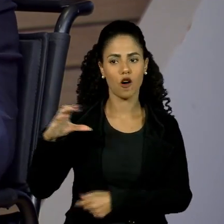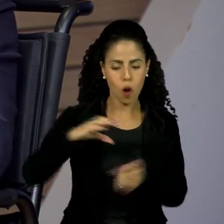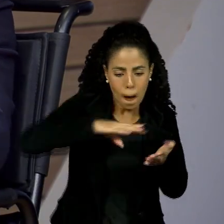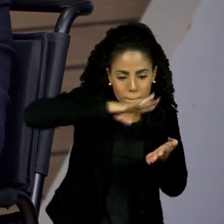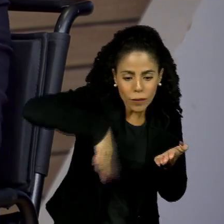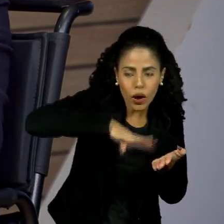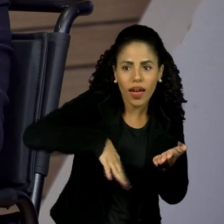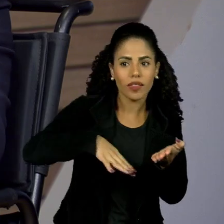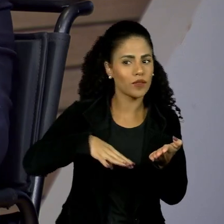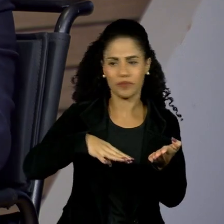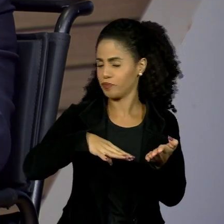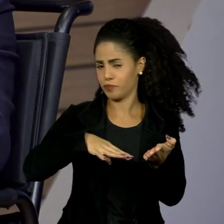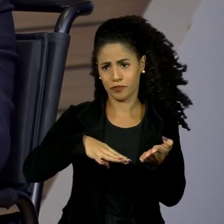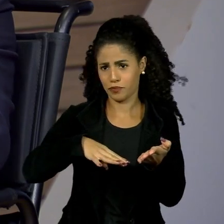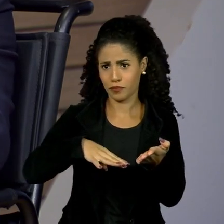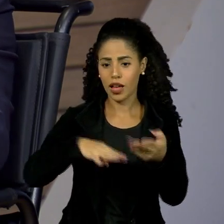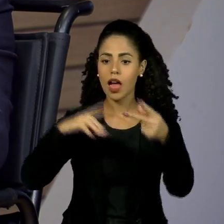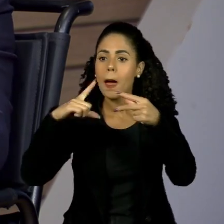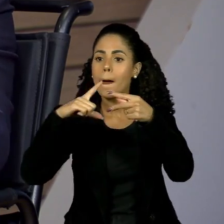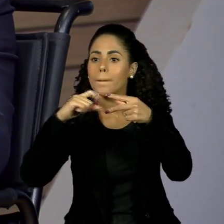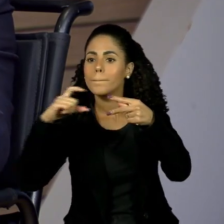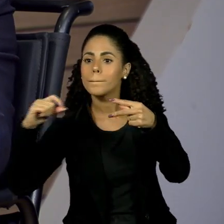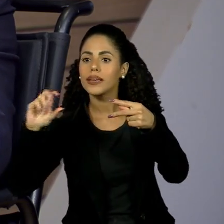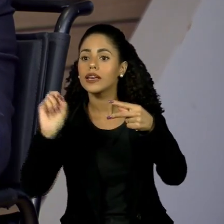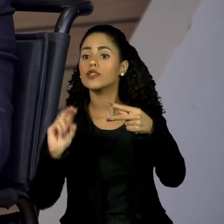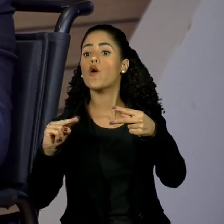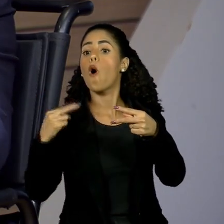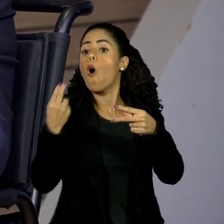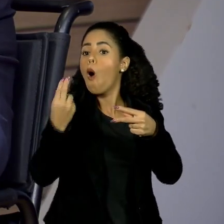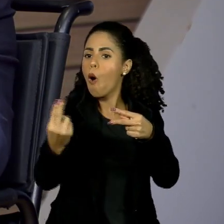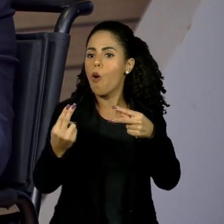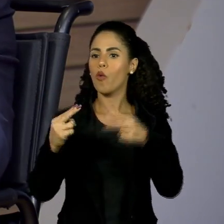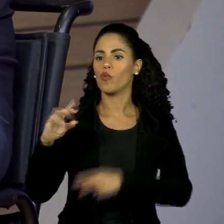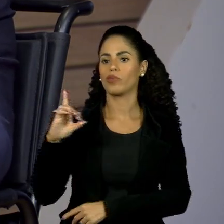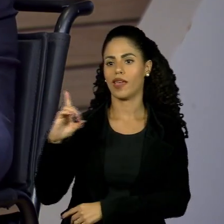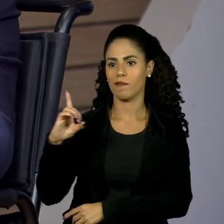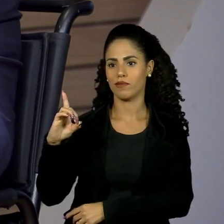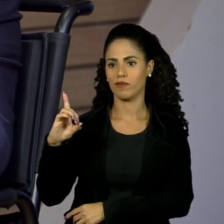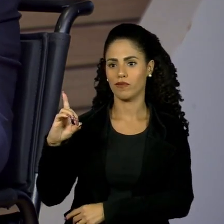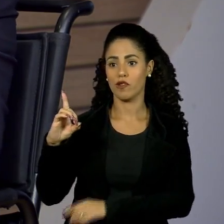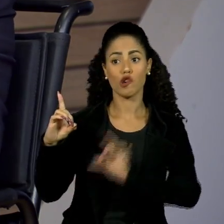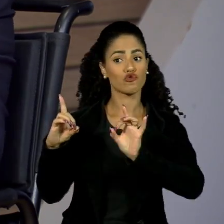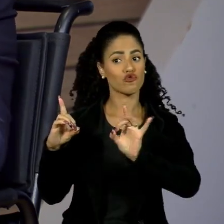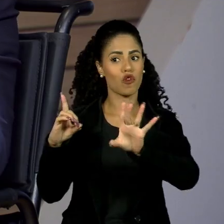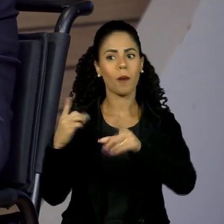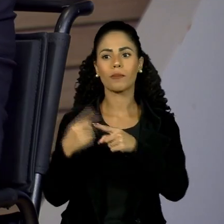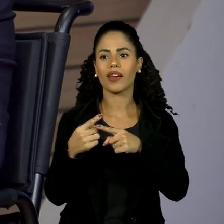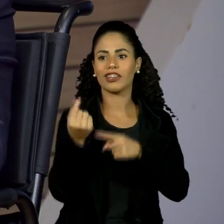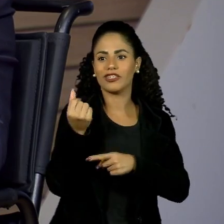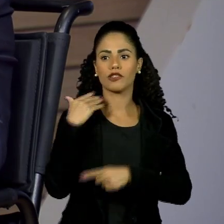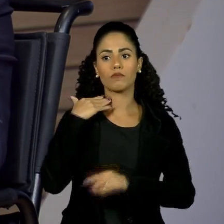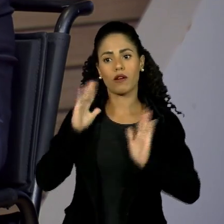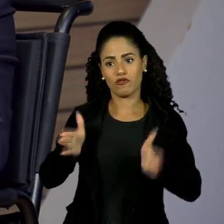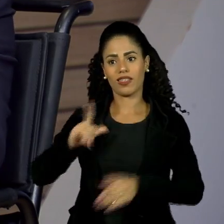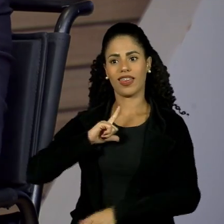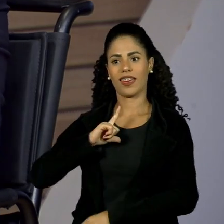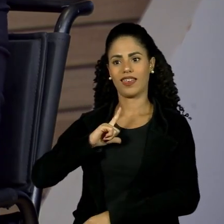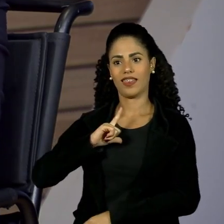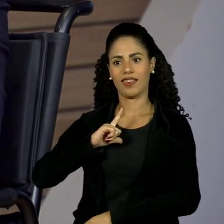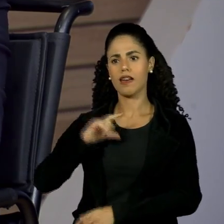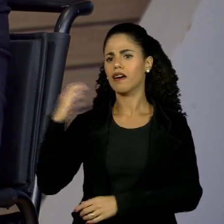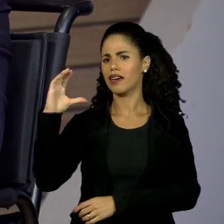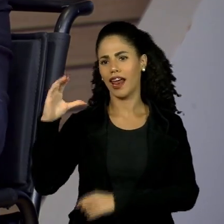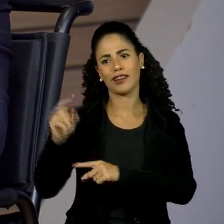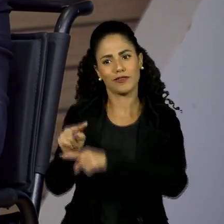tem que apostar ou com Pix ou com cartão de débito, porque ele tem que apostar com dinheiro que já está na conta dele. É claro que os operadores